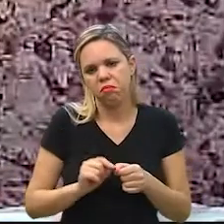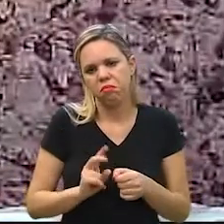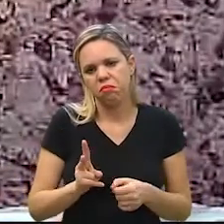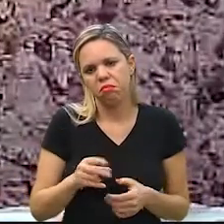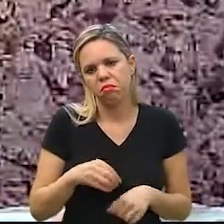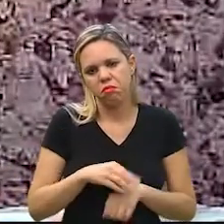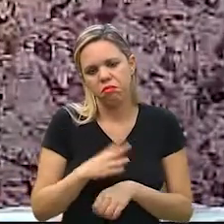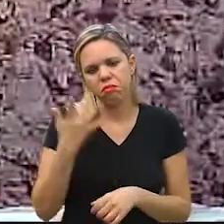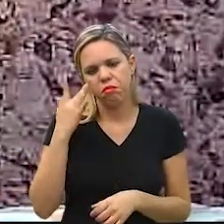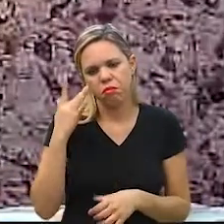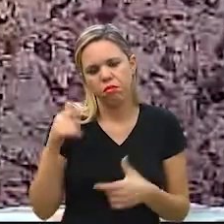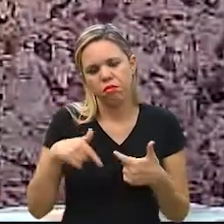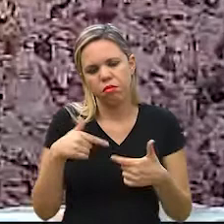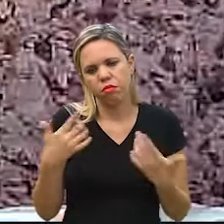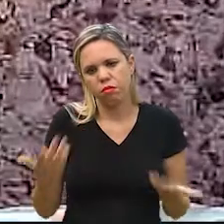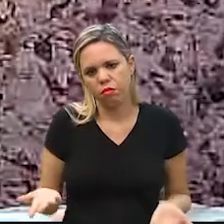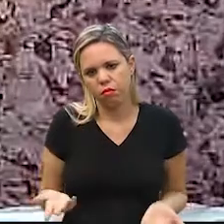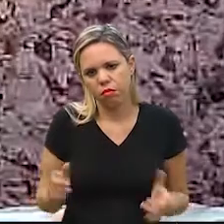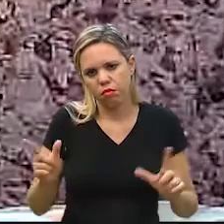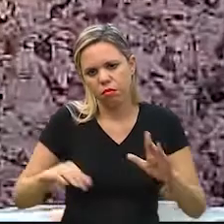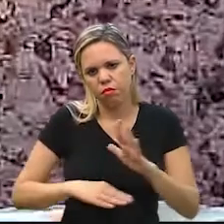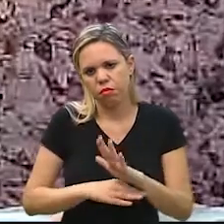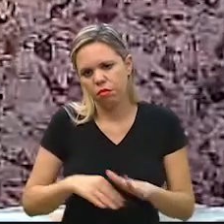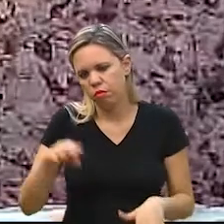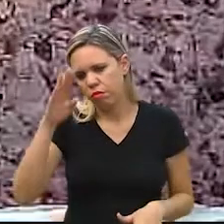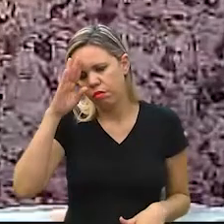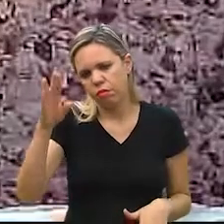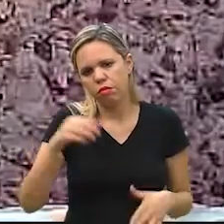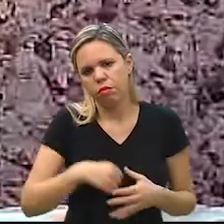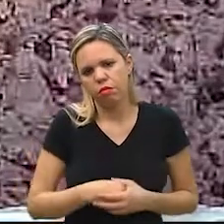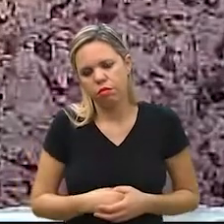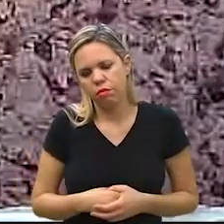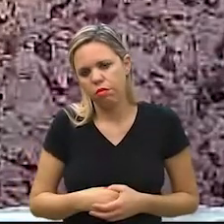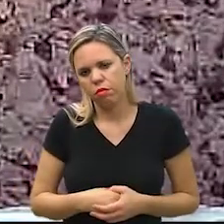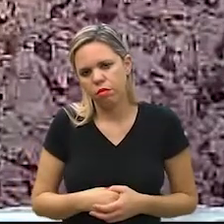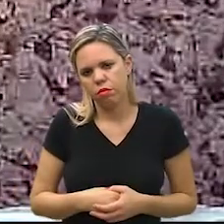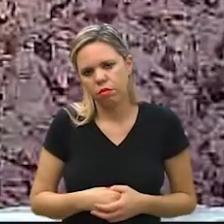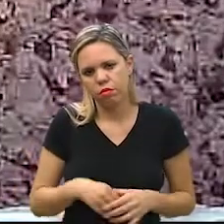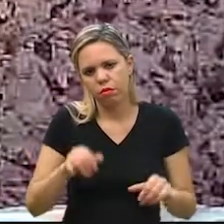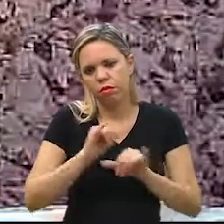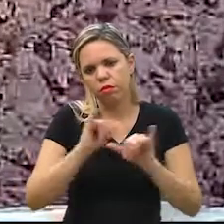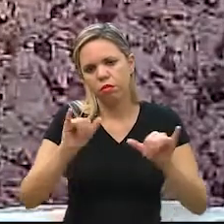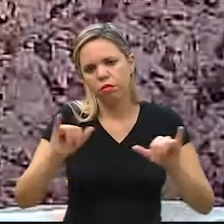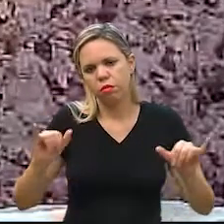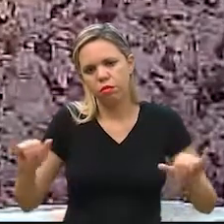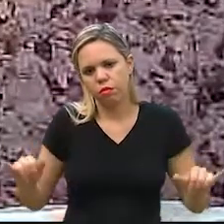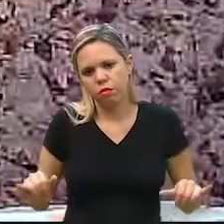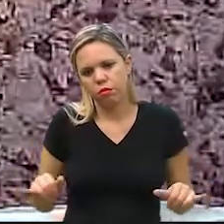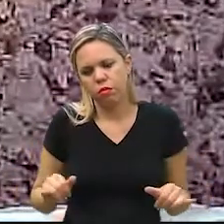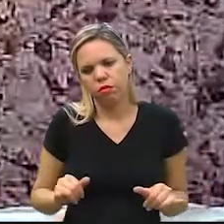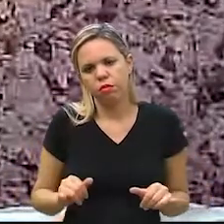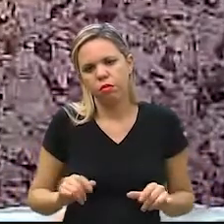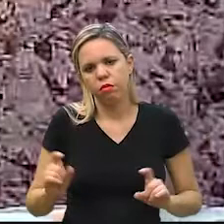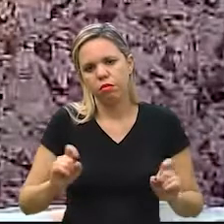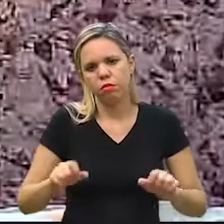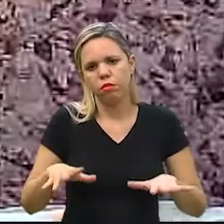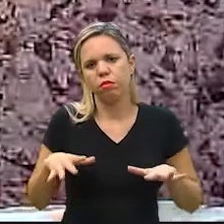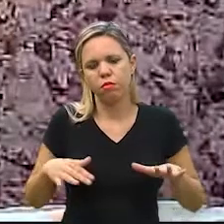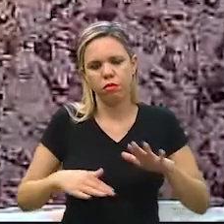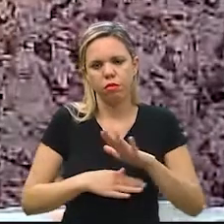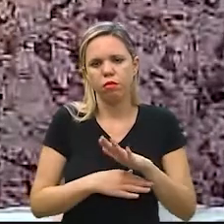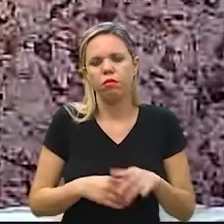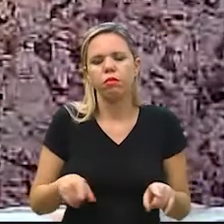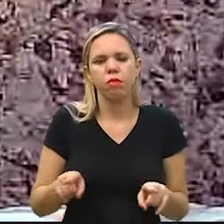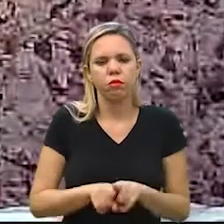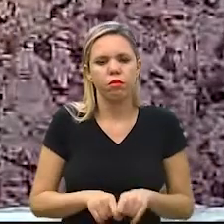feito. Acho que esse trabalho da TV Câmara é fundamental, tanto divulgando as sessões legislativas,